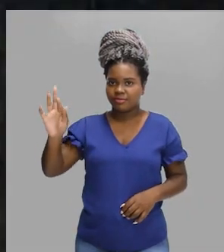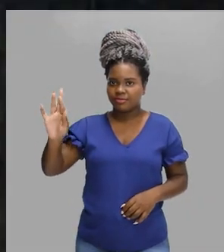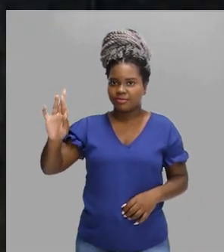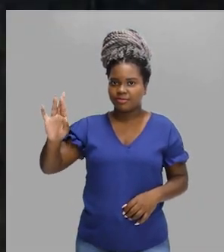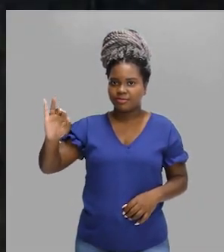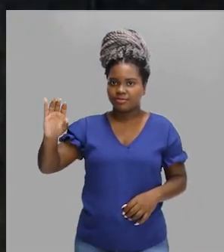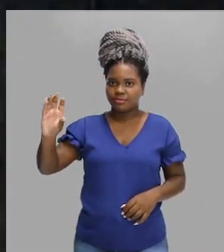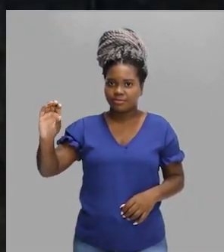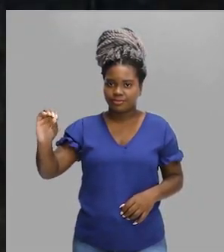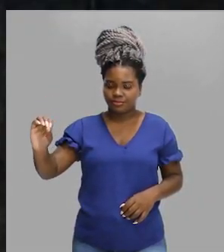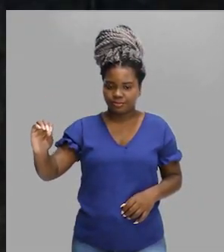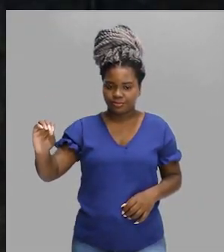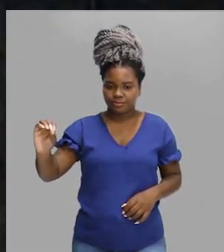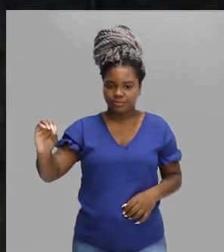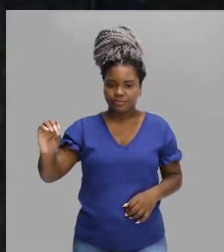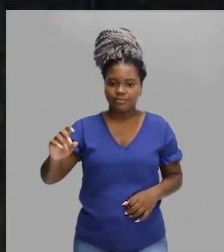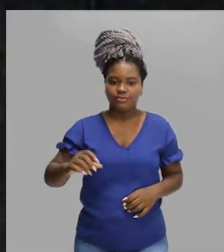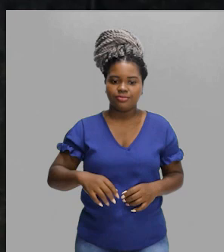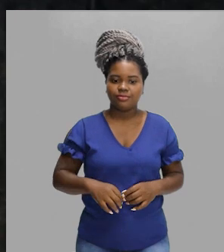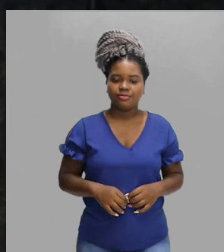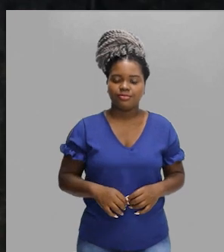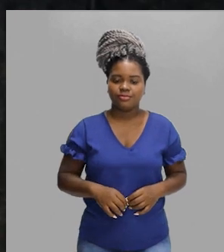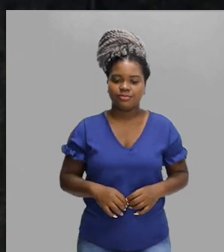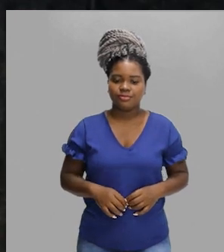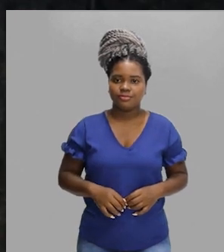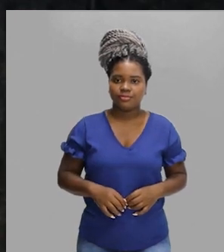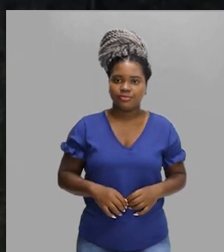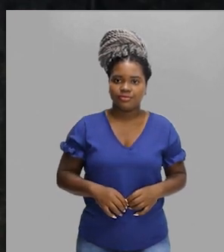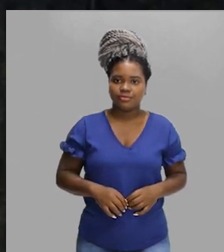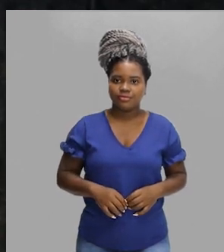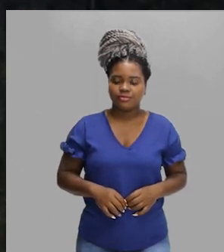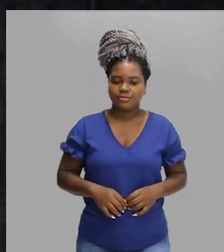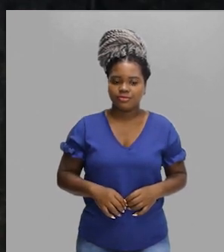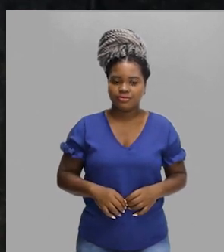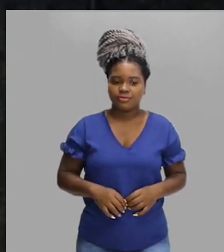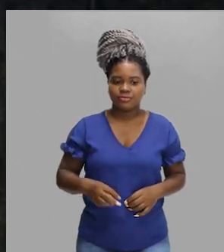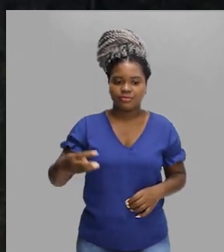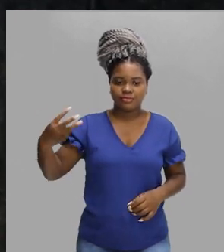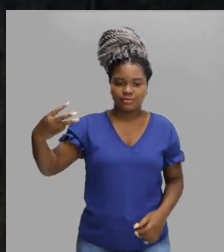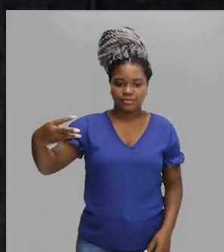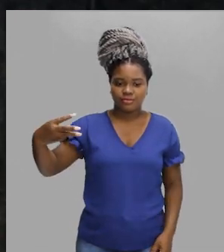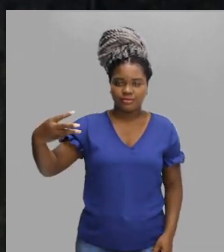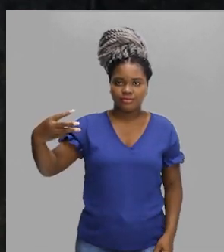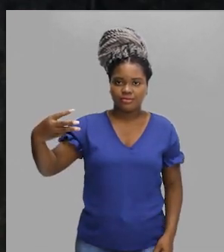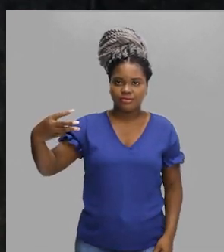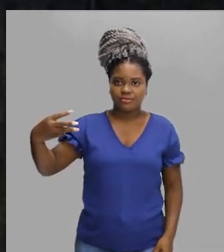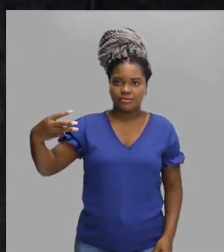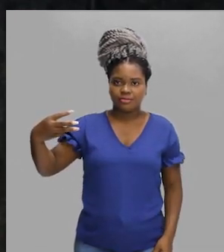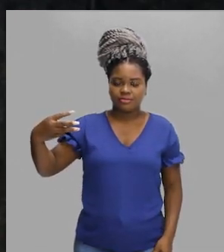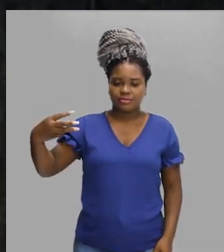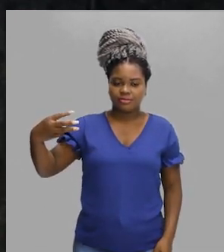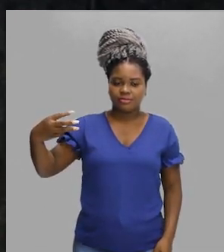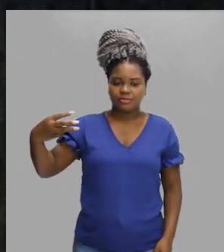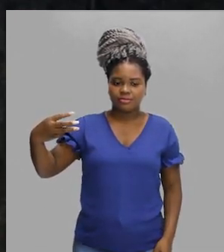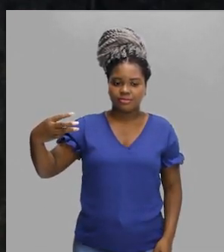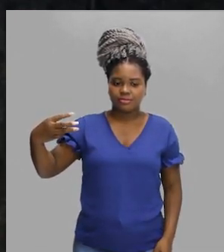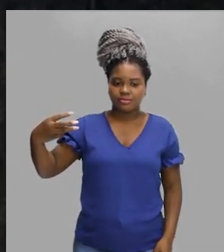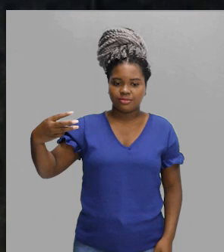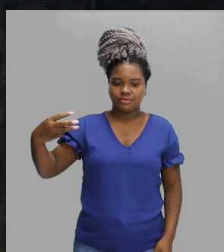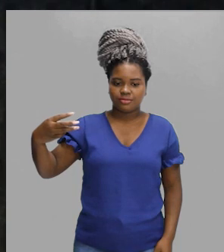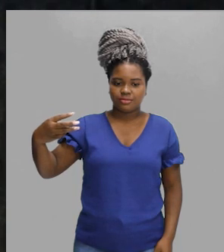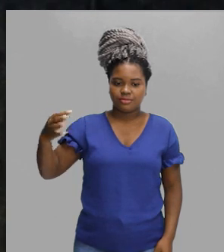lugar tão frio quanto o Polo Norte? Ou são os dois igual de